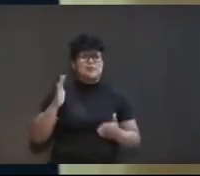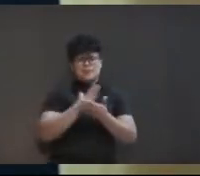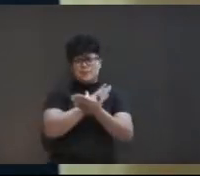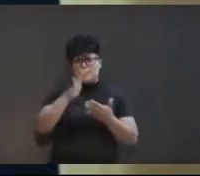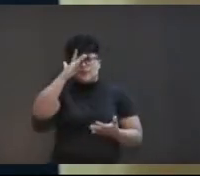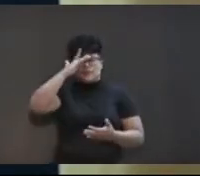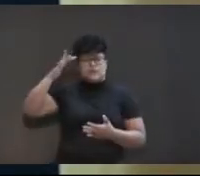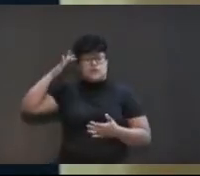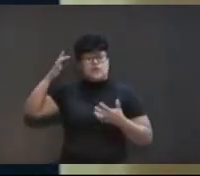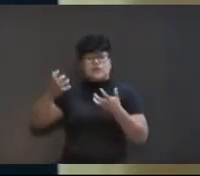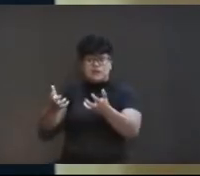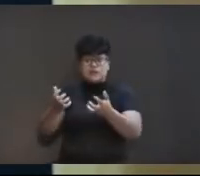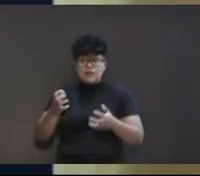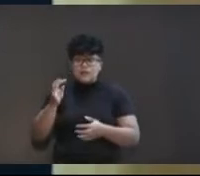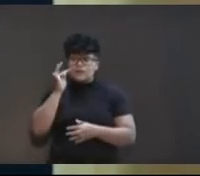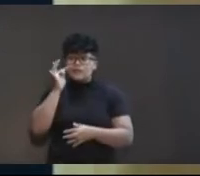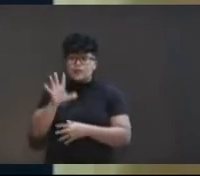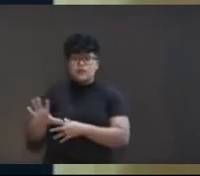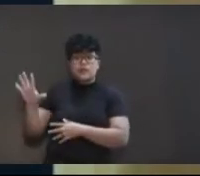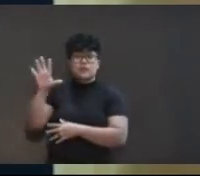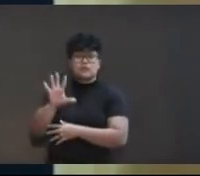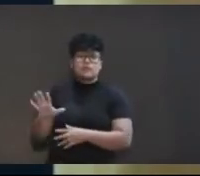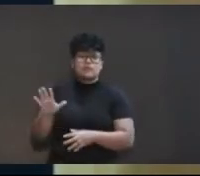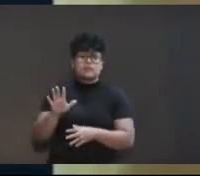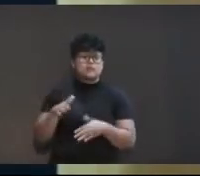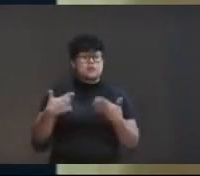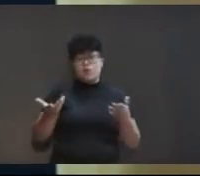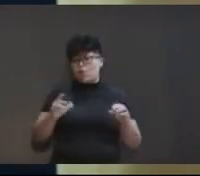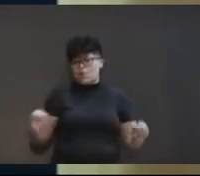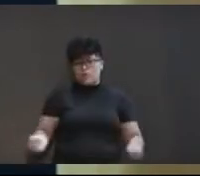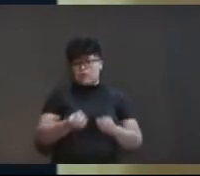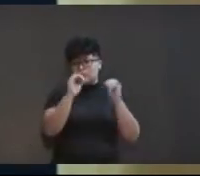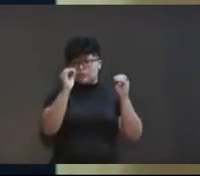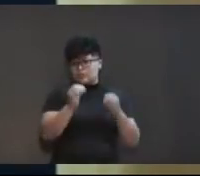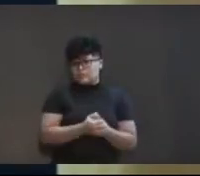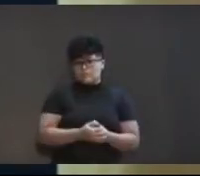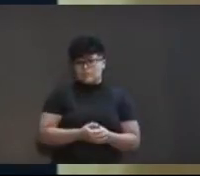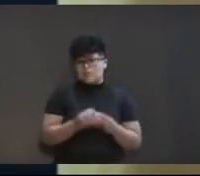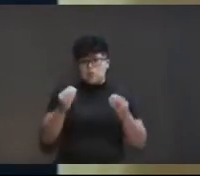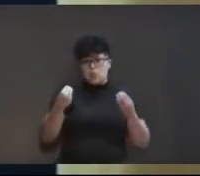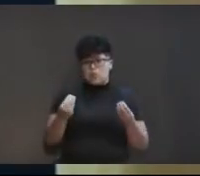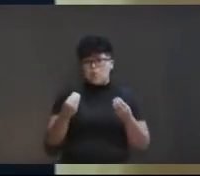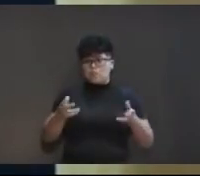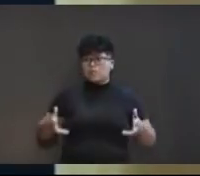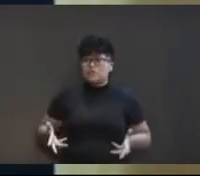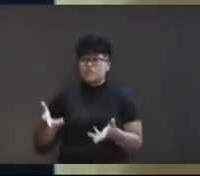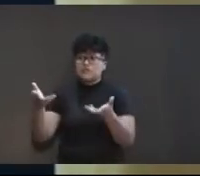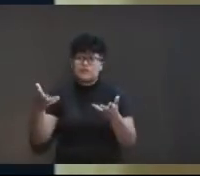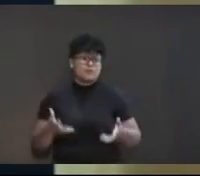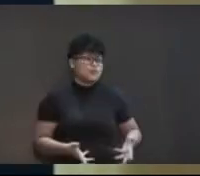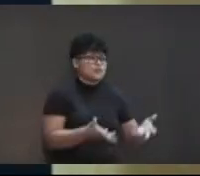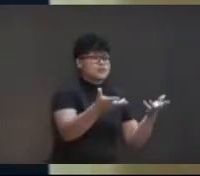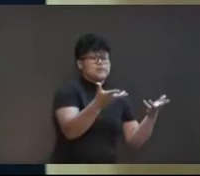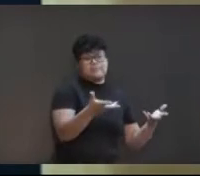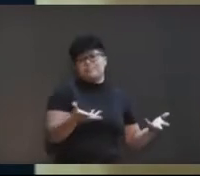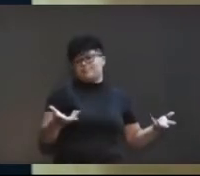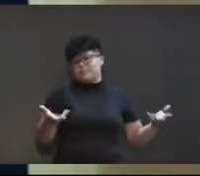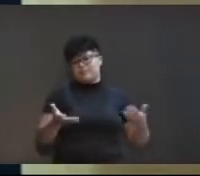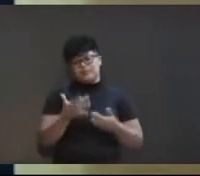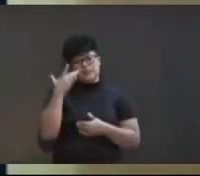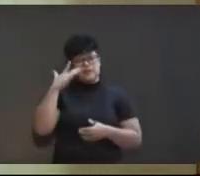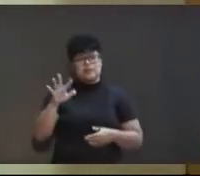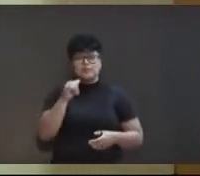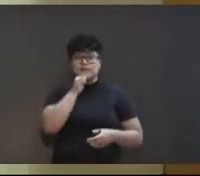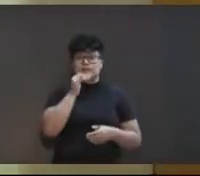ótimo porque né e como motivar para uma coisa outra não sei nos cursos esse rapaz por